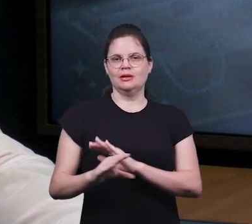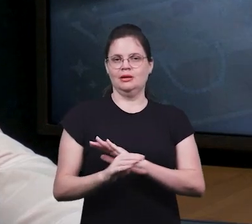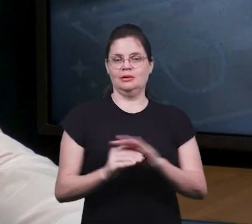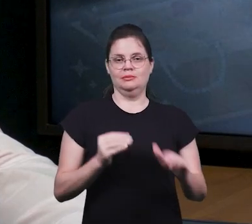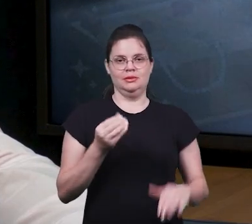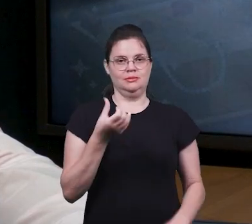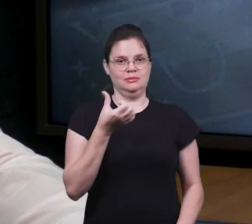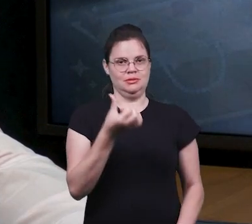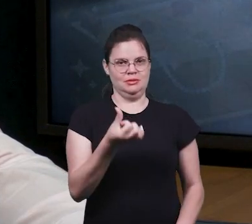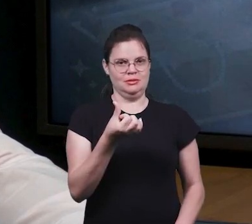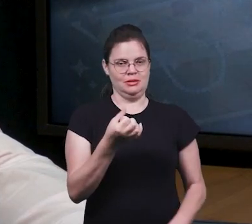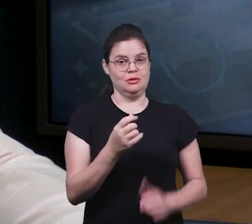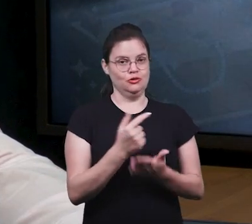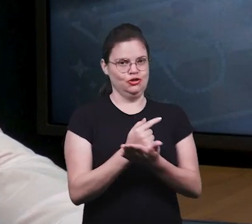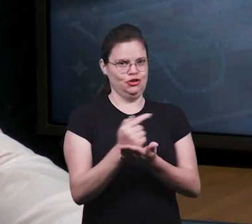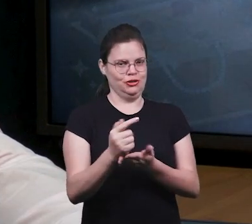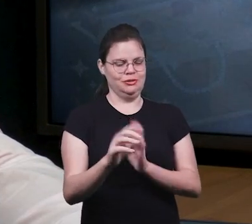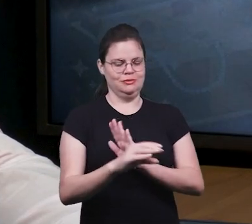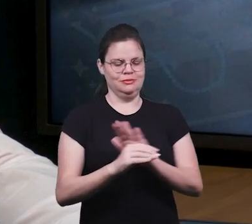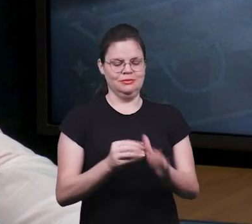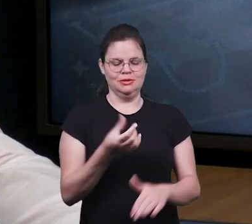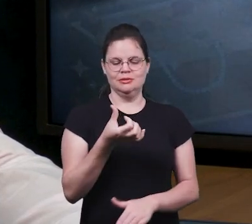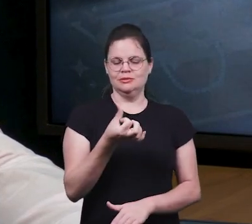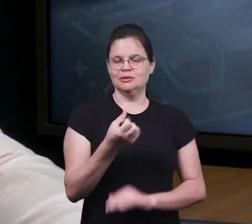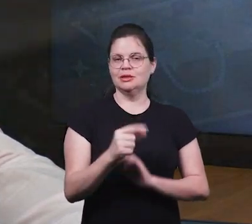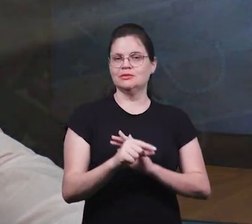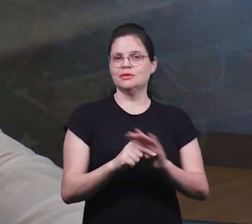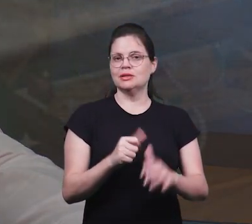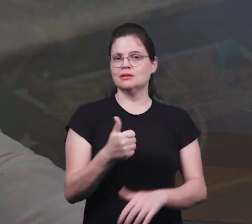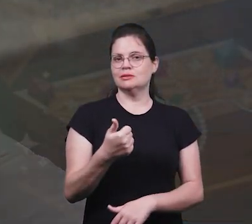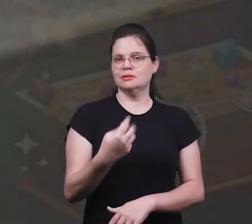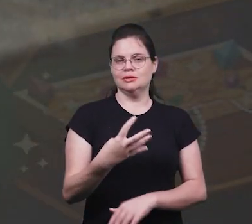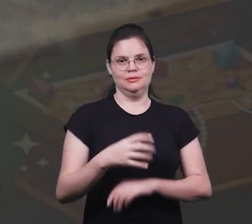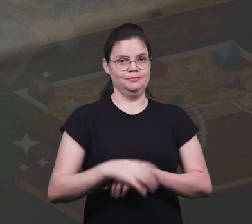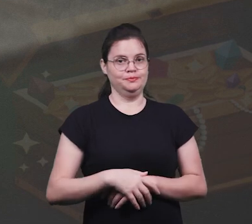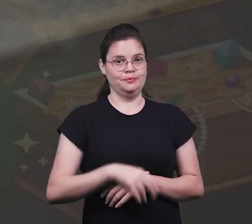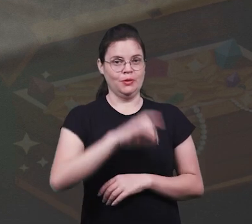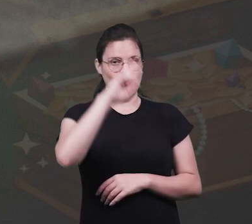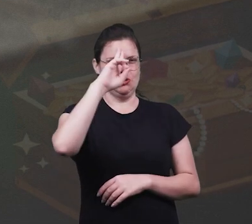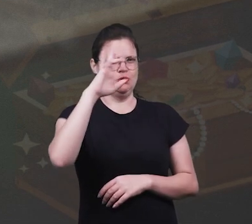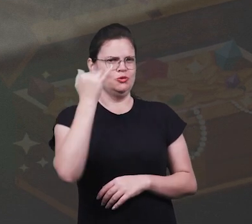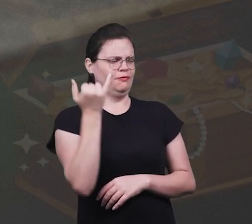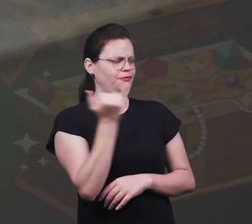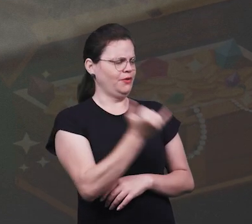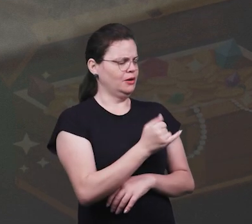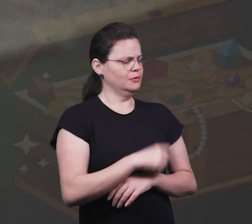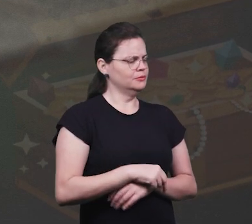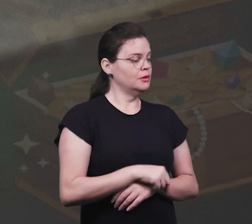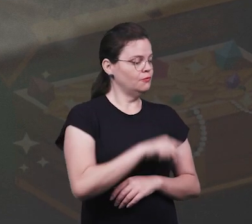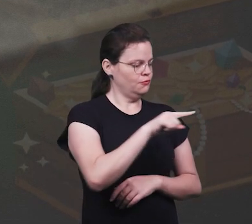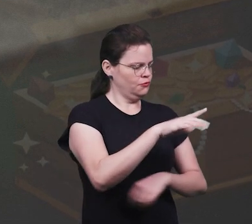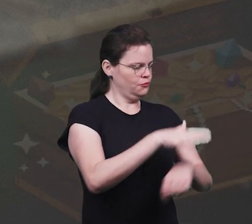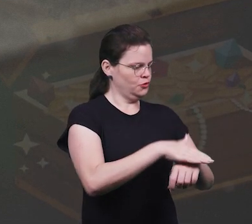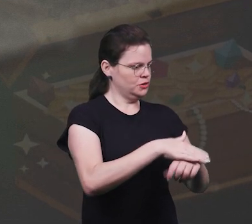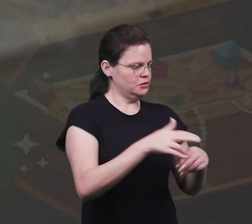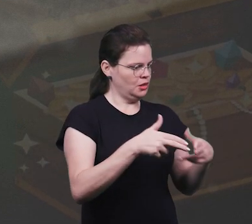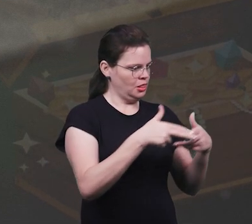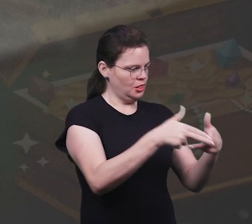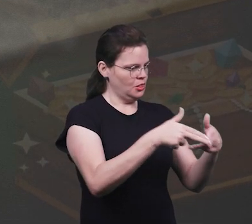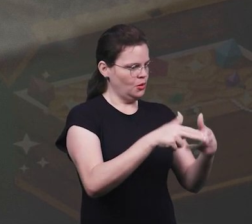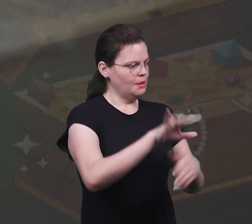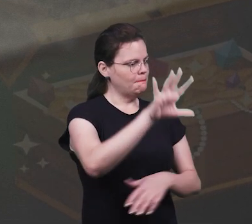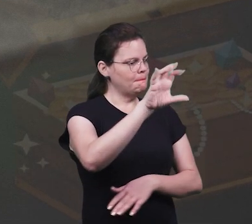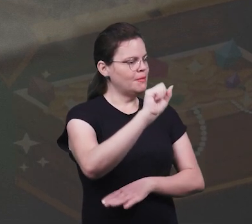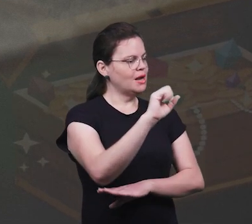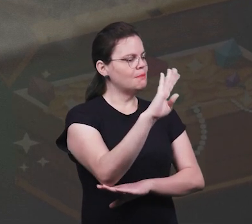6, versículo 14, que fala assim: Faze para ti uma arca da madeira de